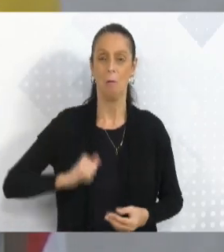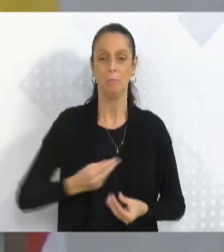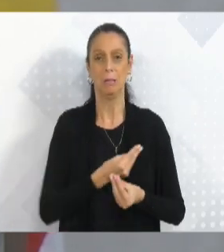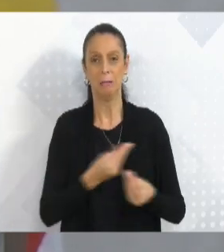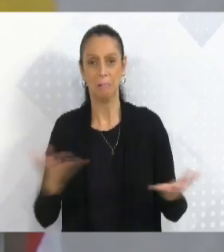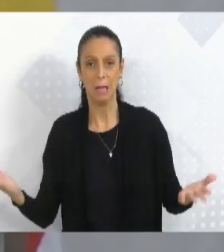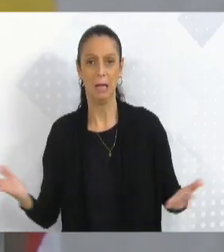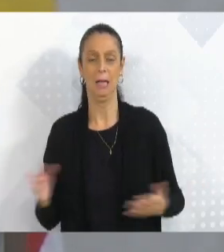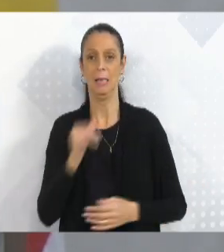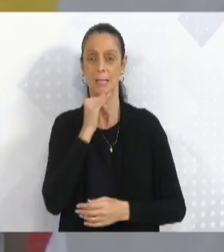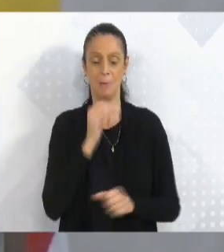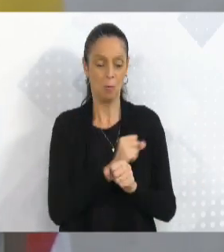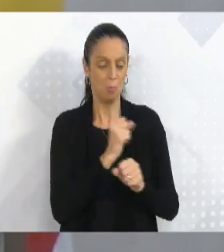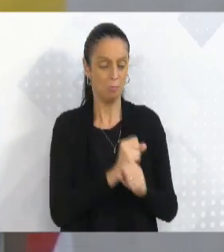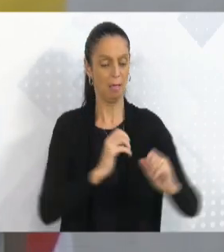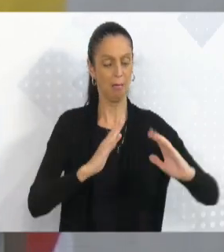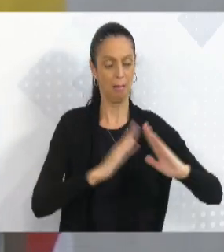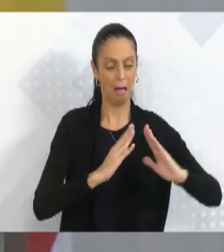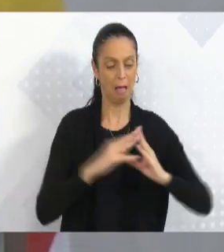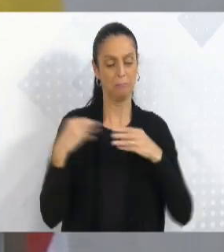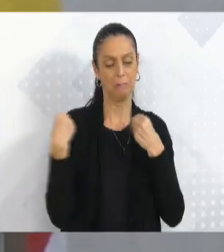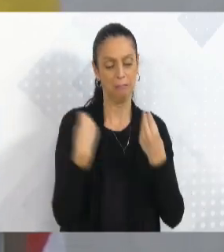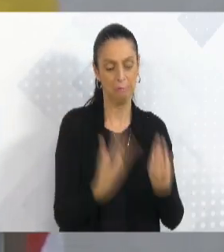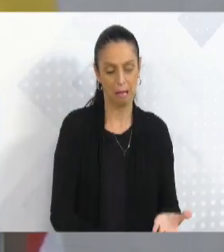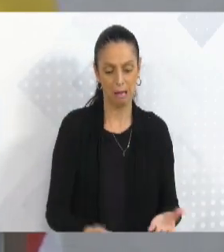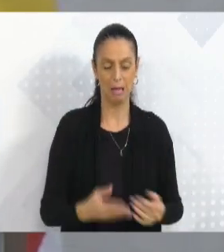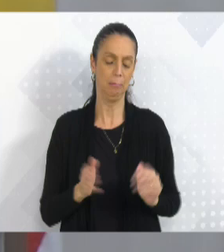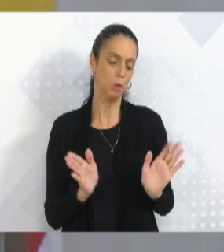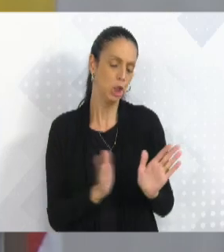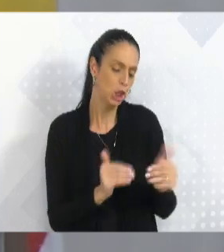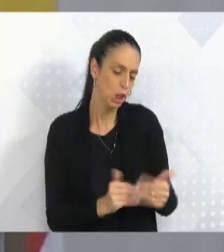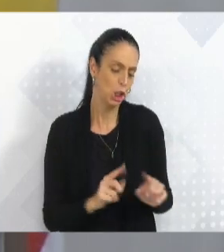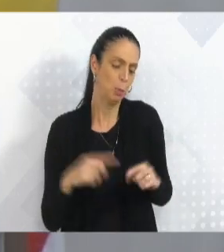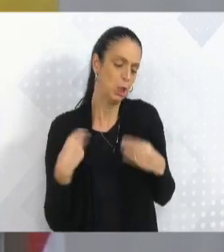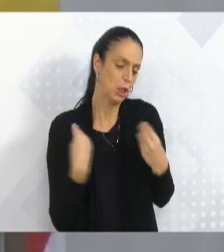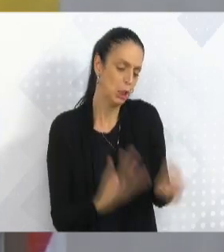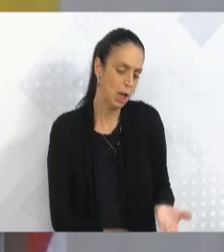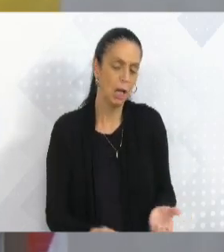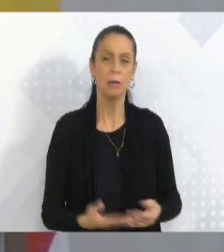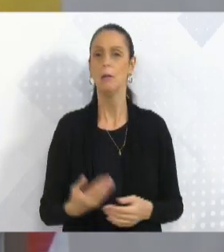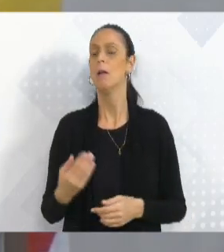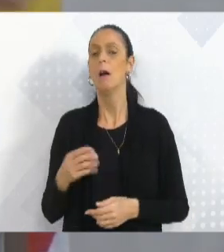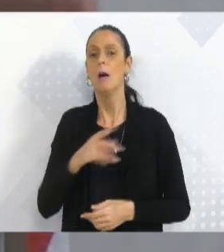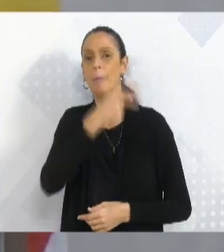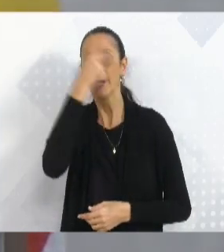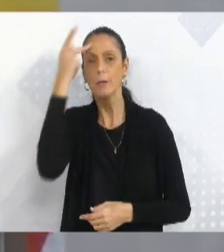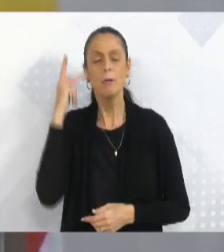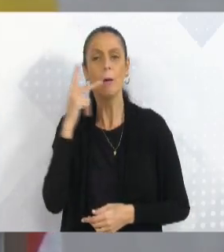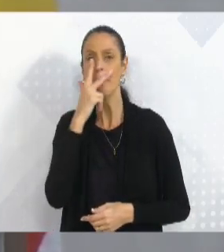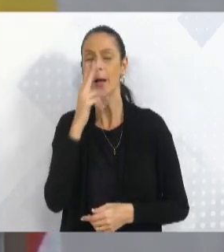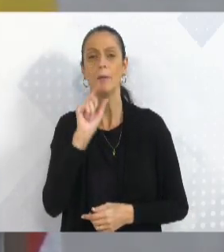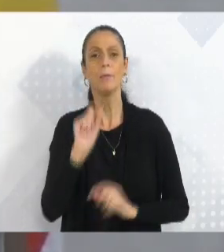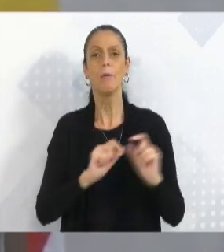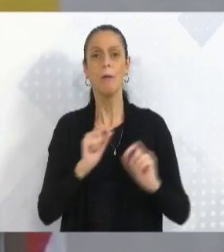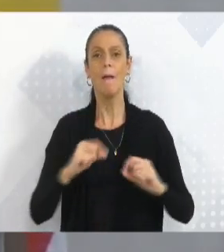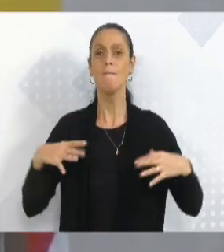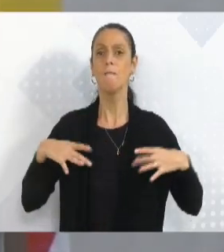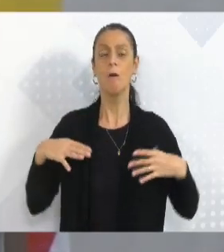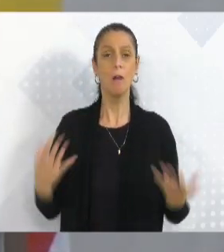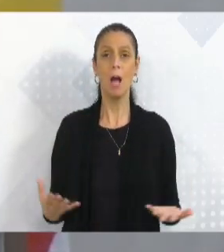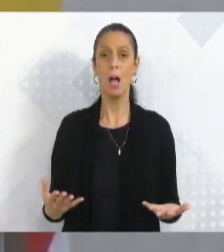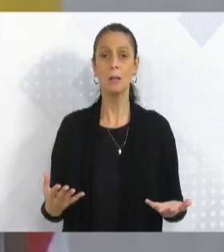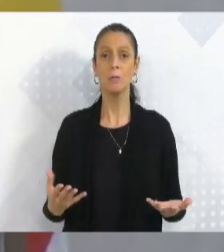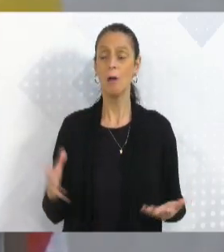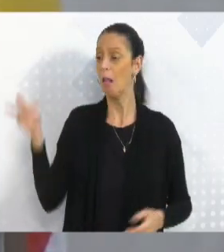não precisa mais trabalhar não precisa mais trabalhar a gente não precisa mais trabalhar porque nós começamos a ganhar esse